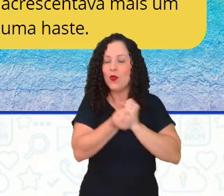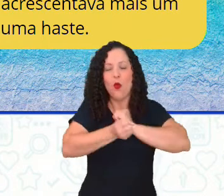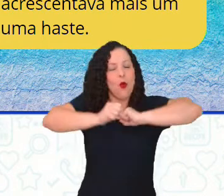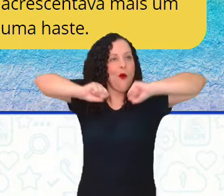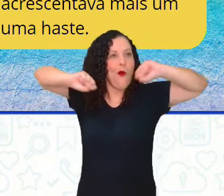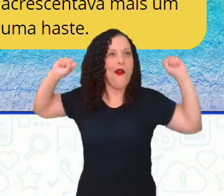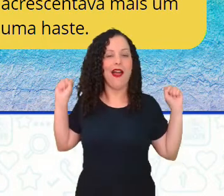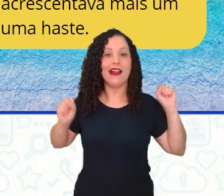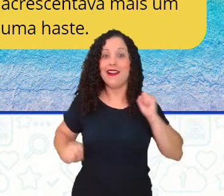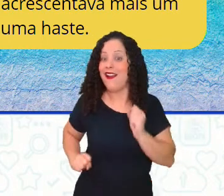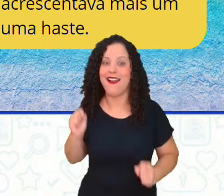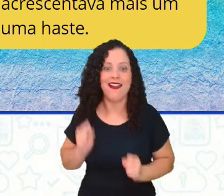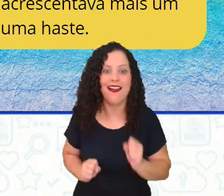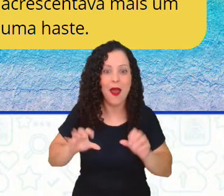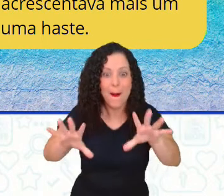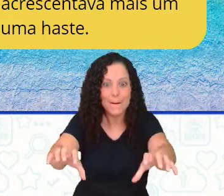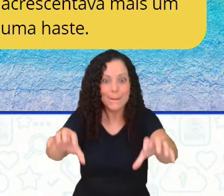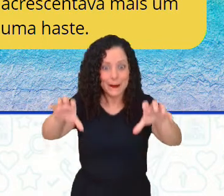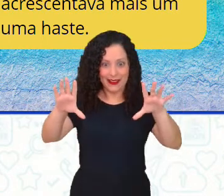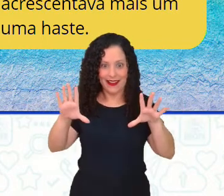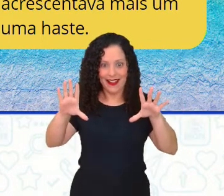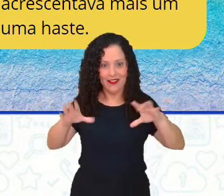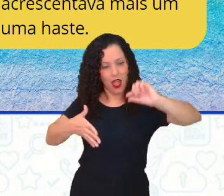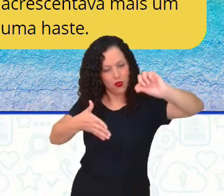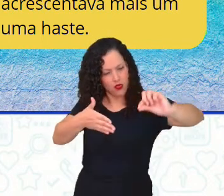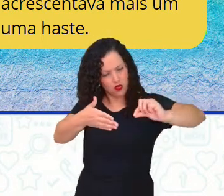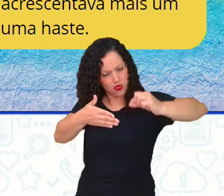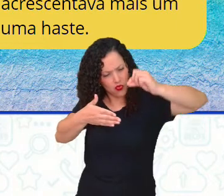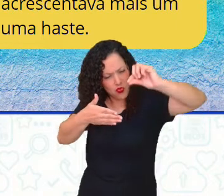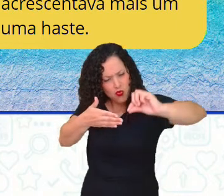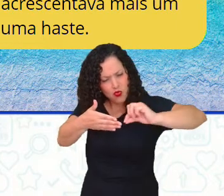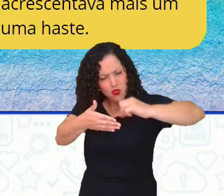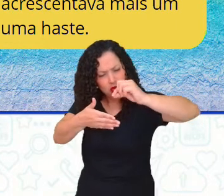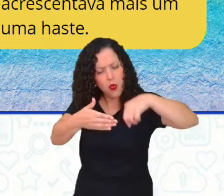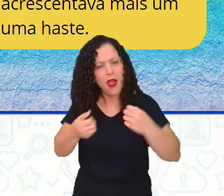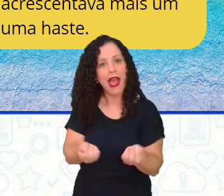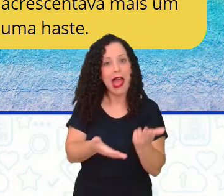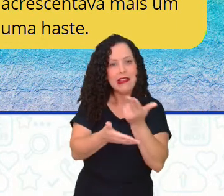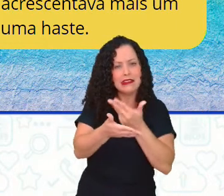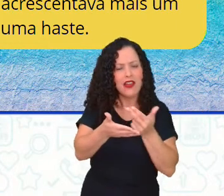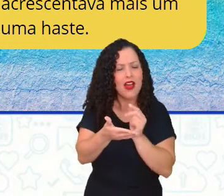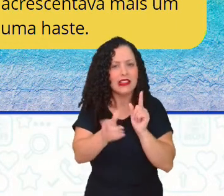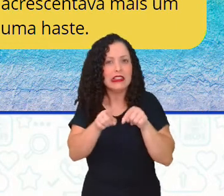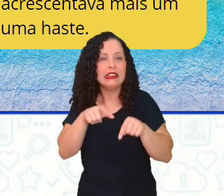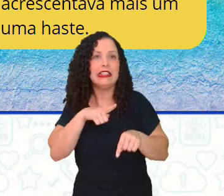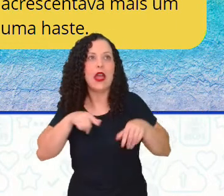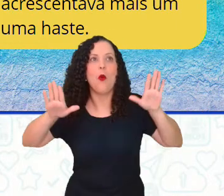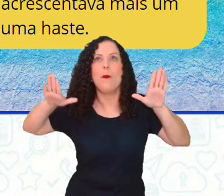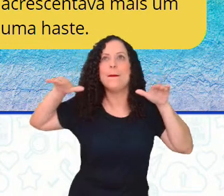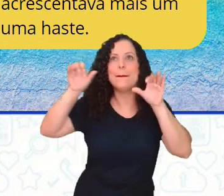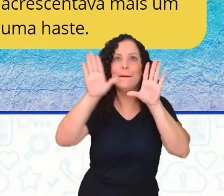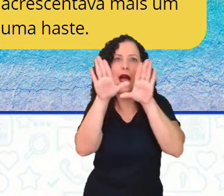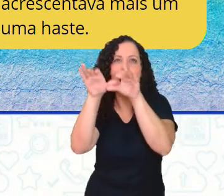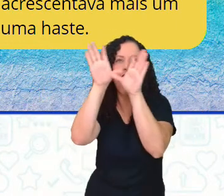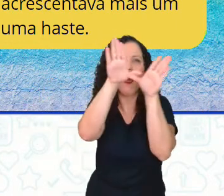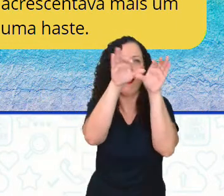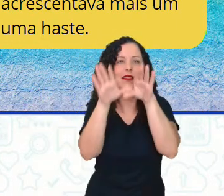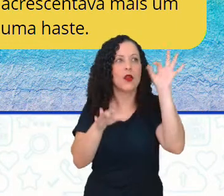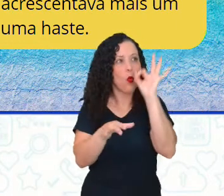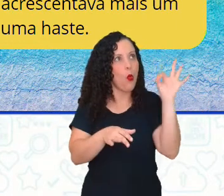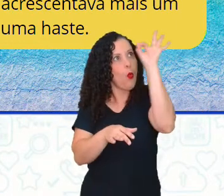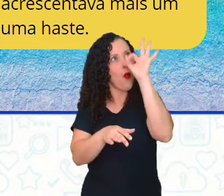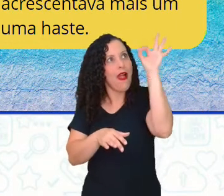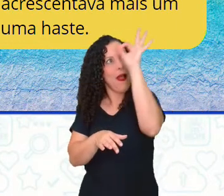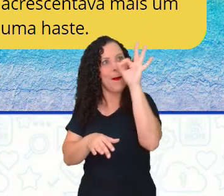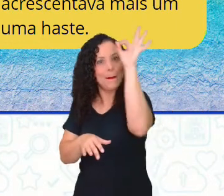olhava, sorria e acrescentava mais um pássaro, uma abelha, um grilo escondido atrás de uma haste. E a gente tem a primeira parte